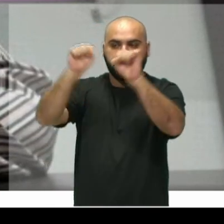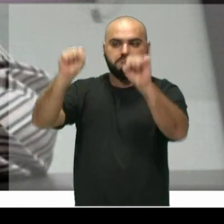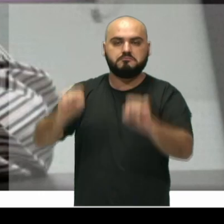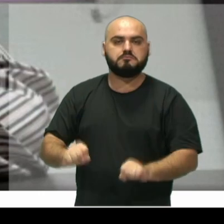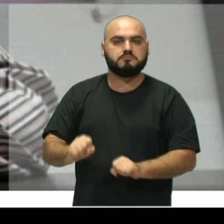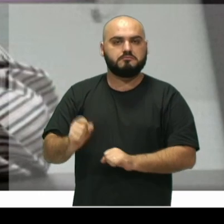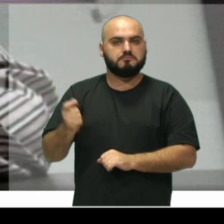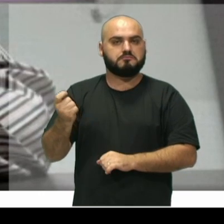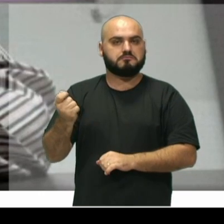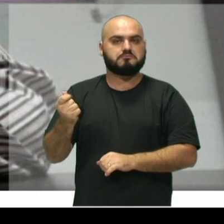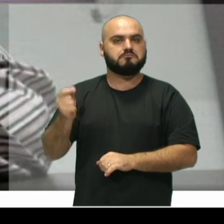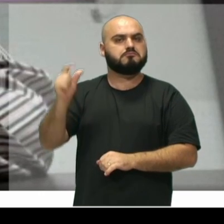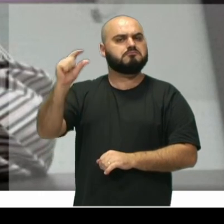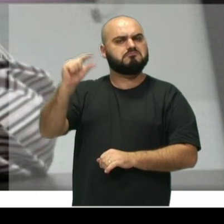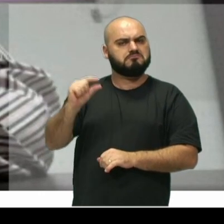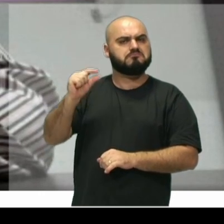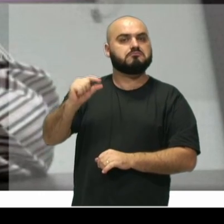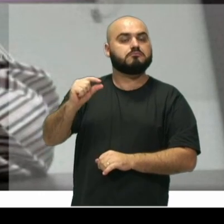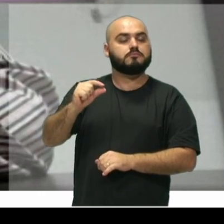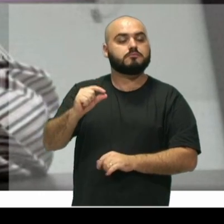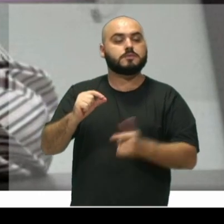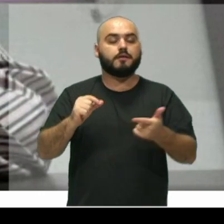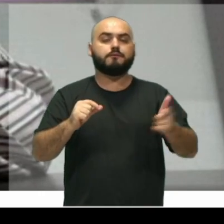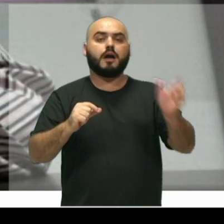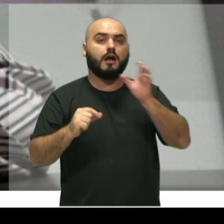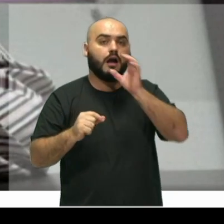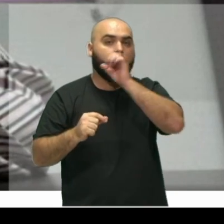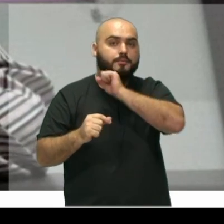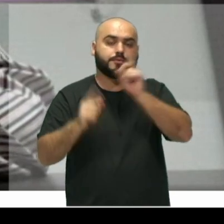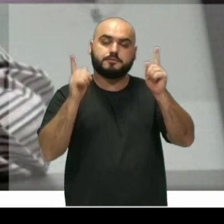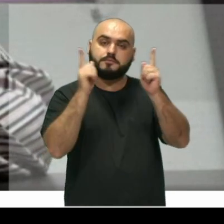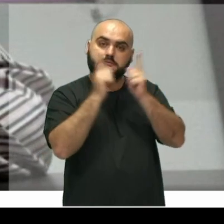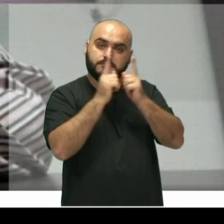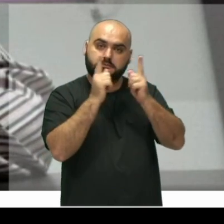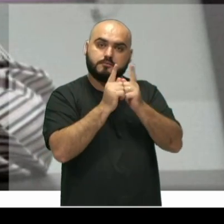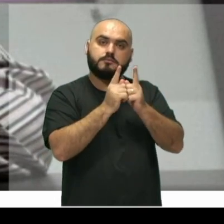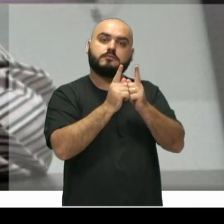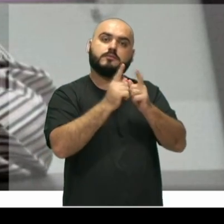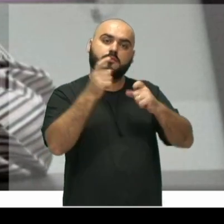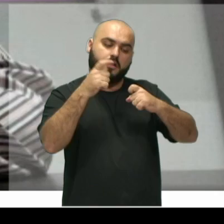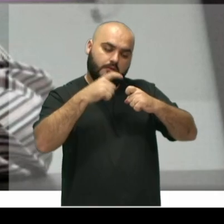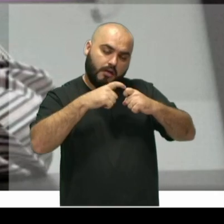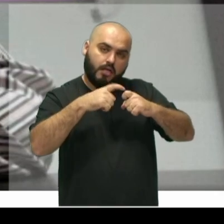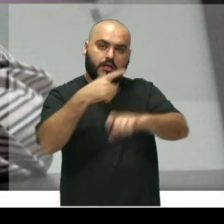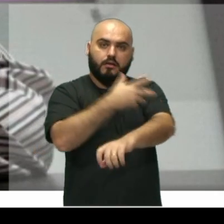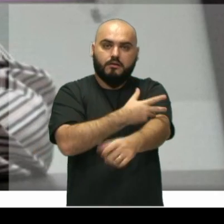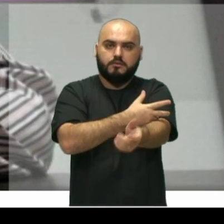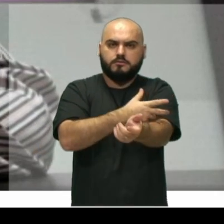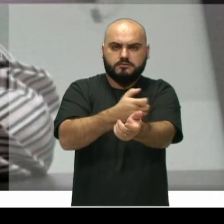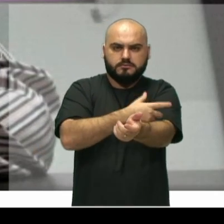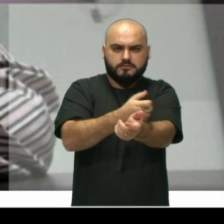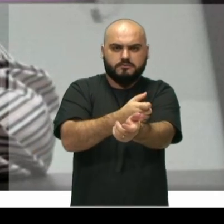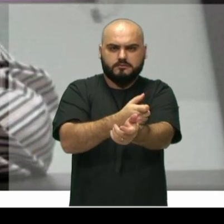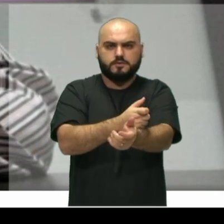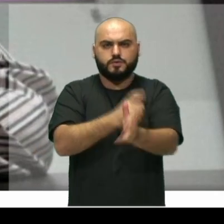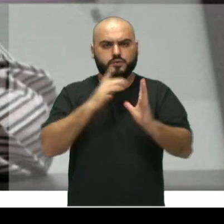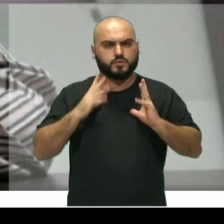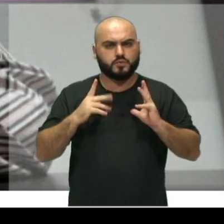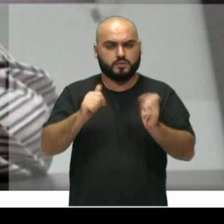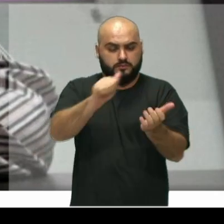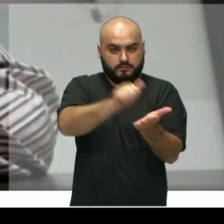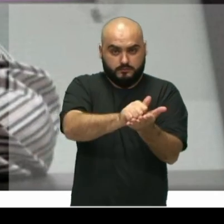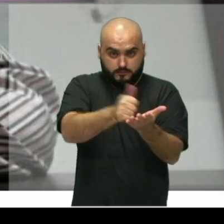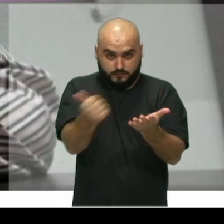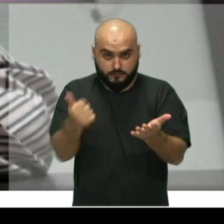vai acelerar o atendimento nas consultas, nos exames, tudo aquilo que é ligado por agendamento na